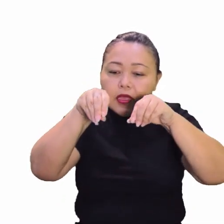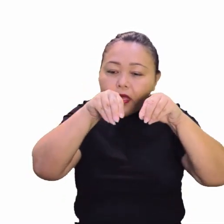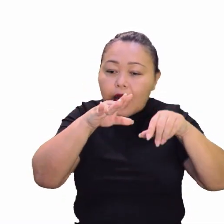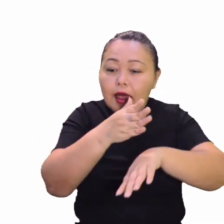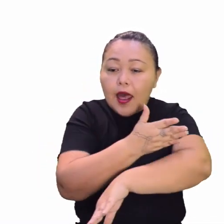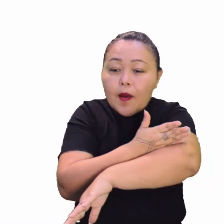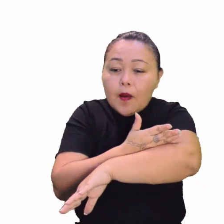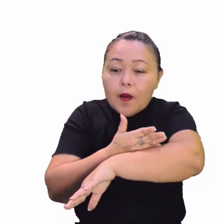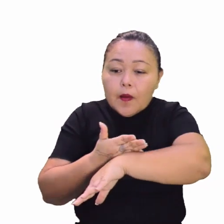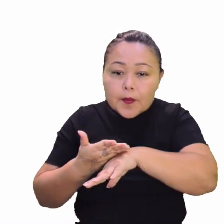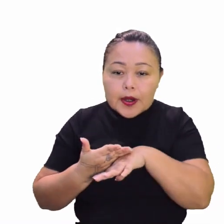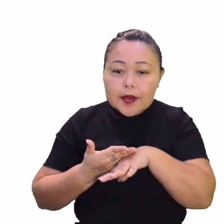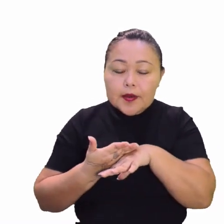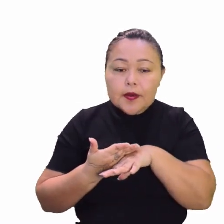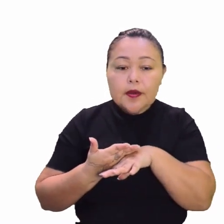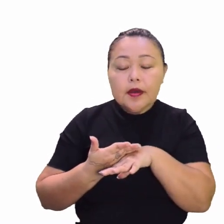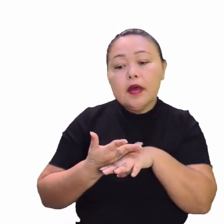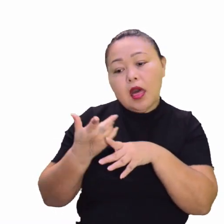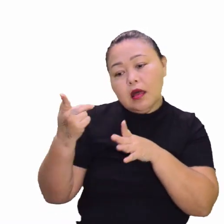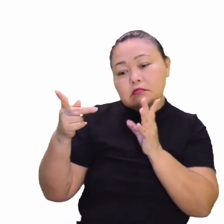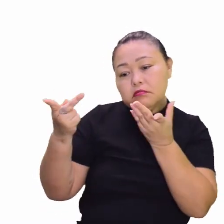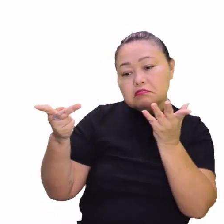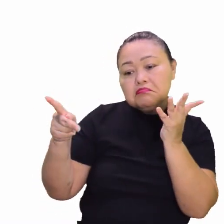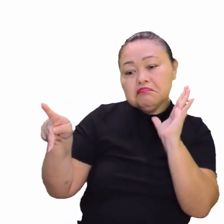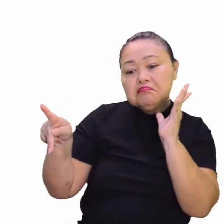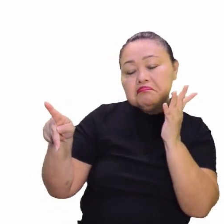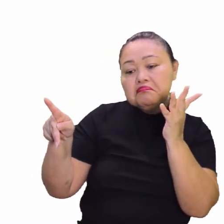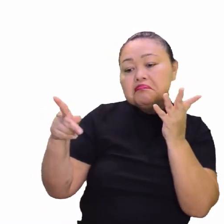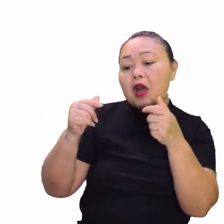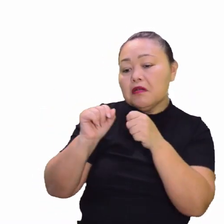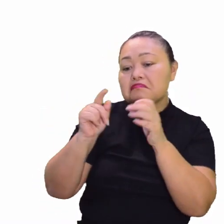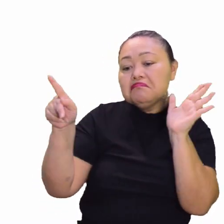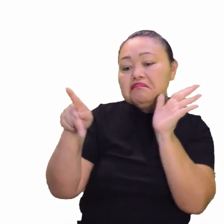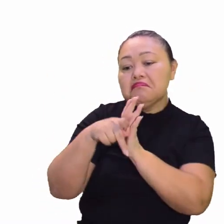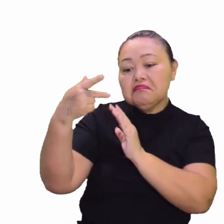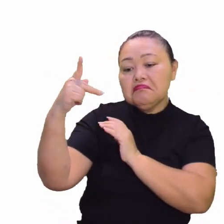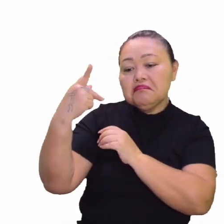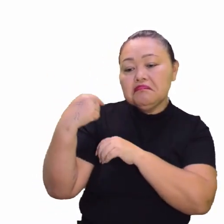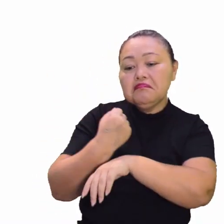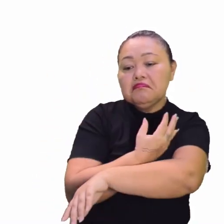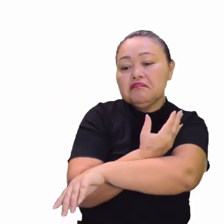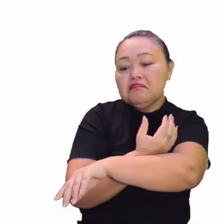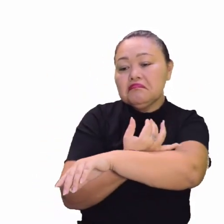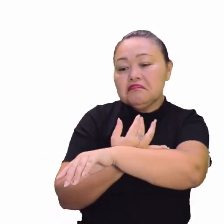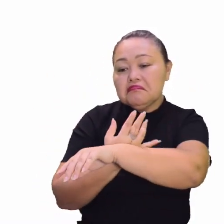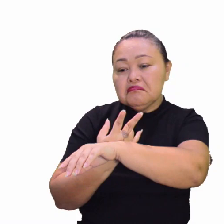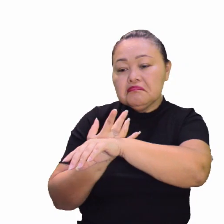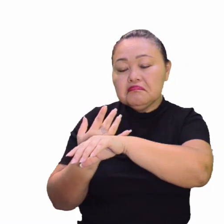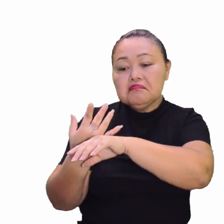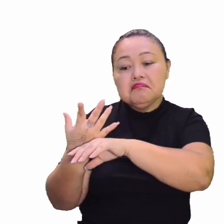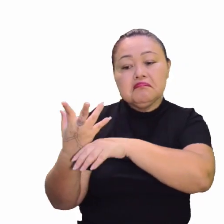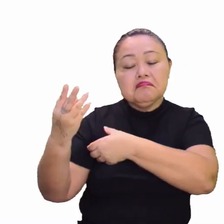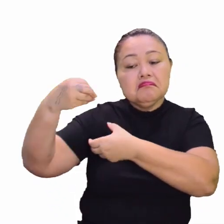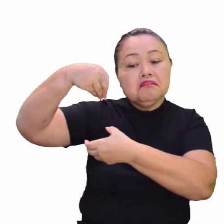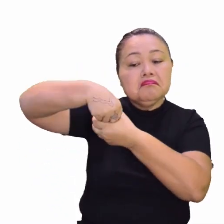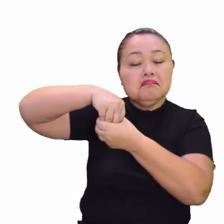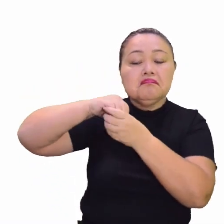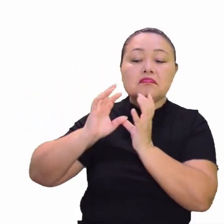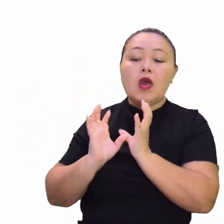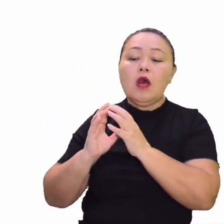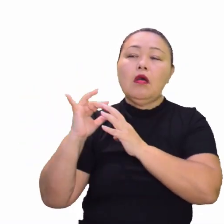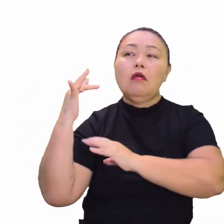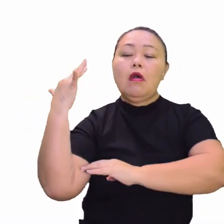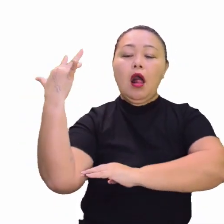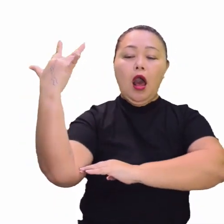Então, essa é uma peculiaridade interessante sobre essa vegetação, que ela não faz parte daquele rol